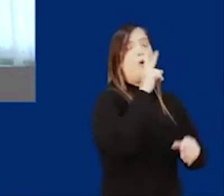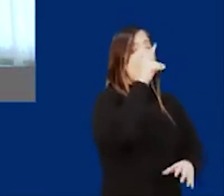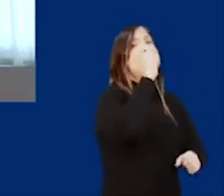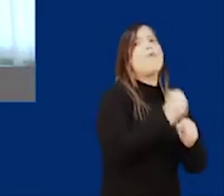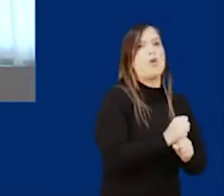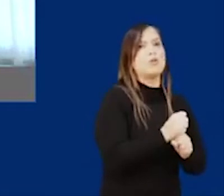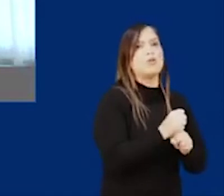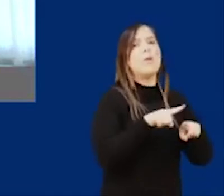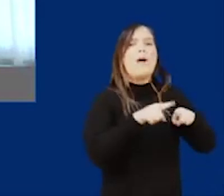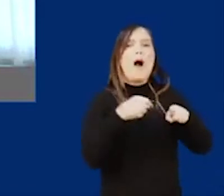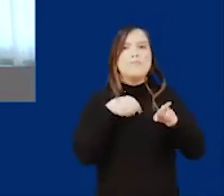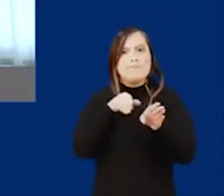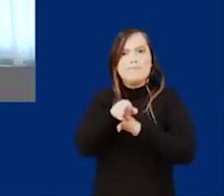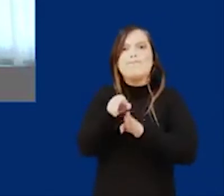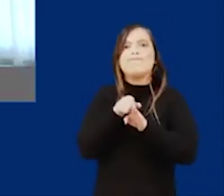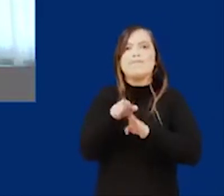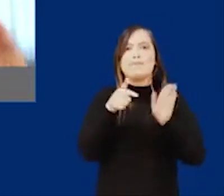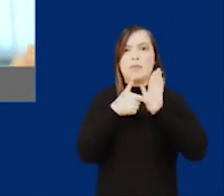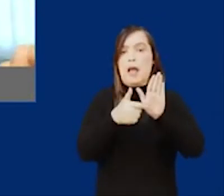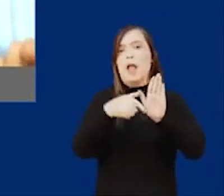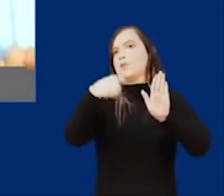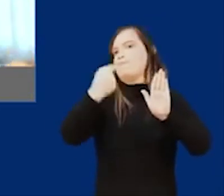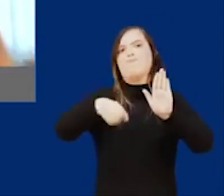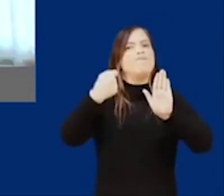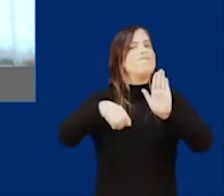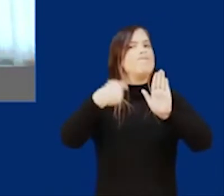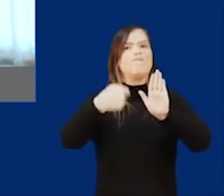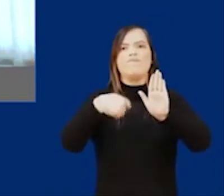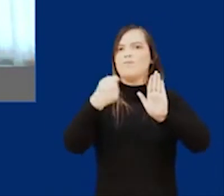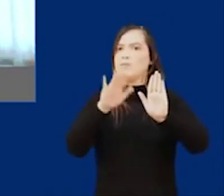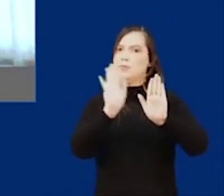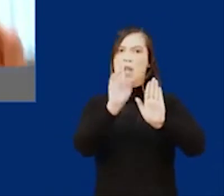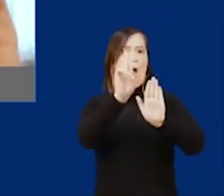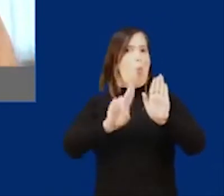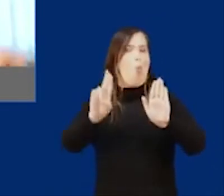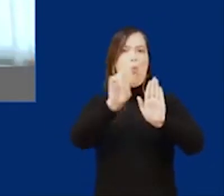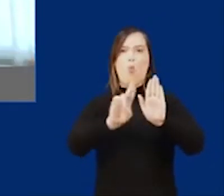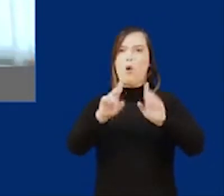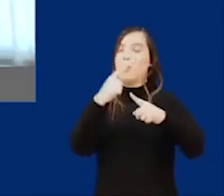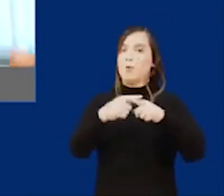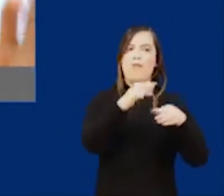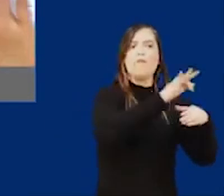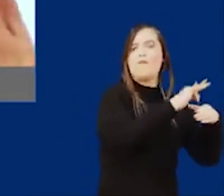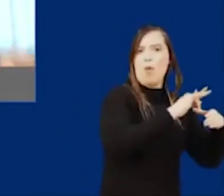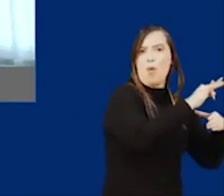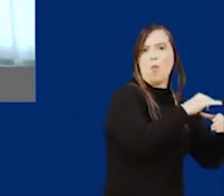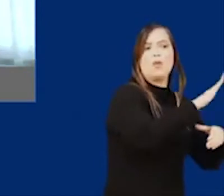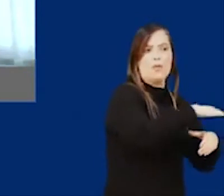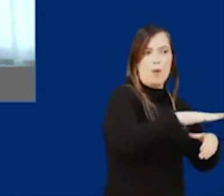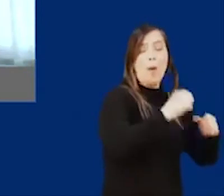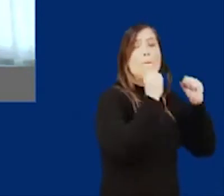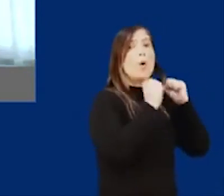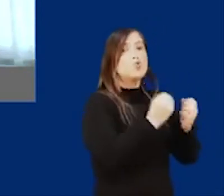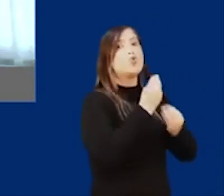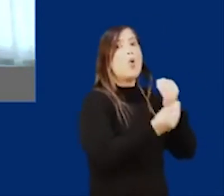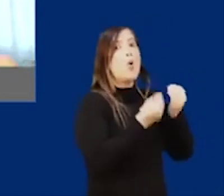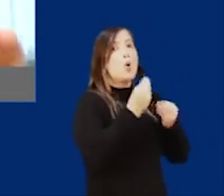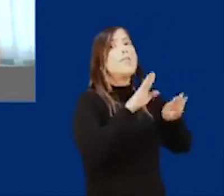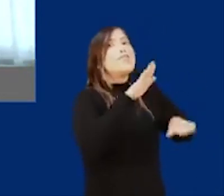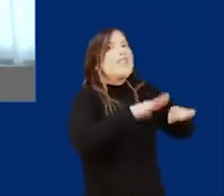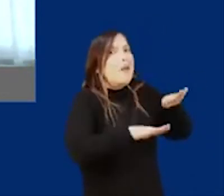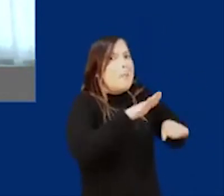precisa. Eles são alimentos desnecessários. A fórmula infantil pode ser necessária em casos específicos,